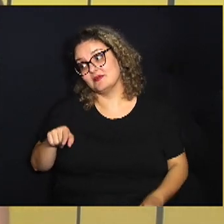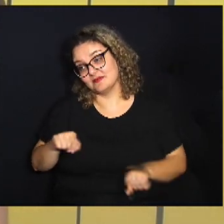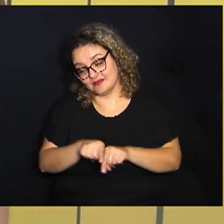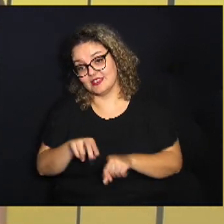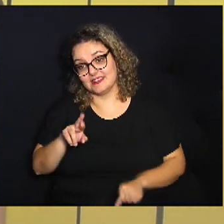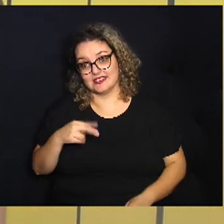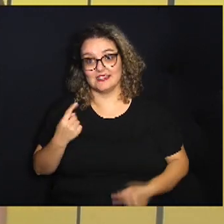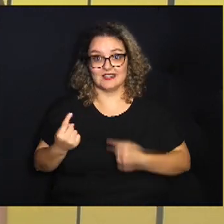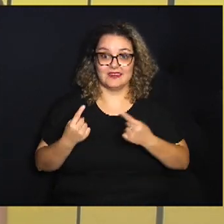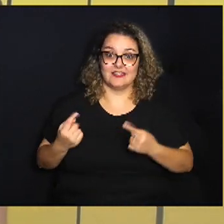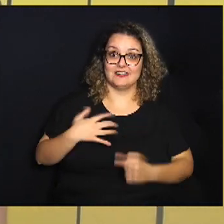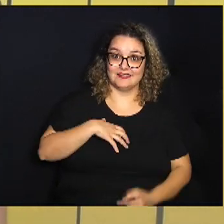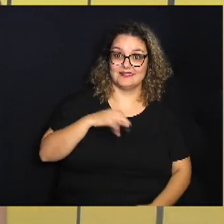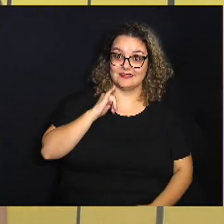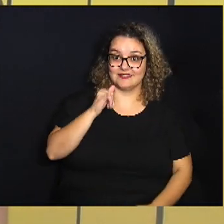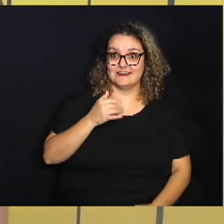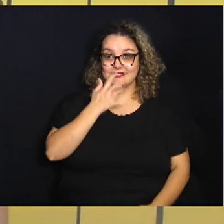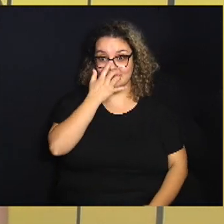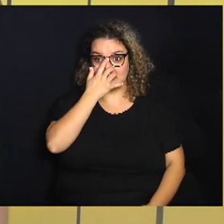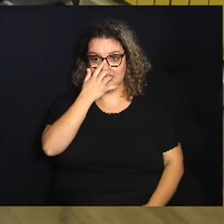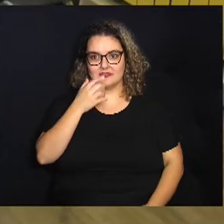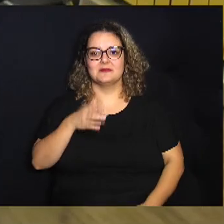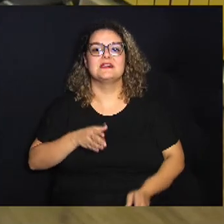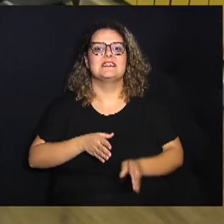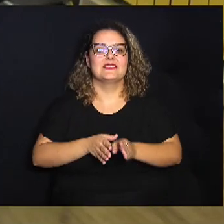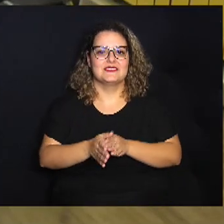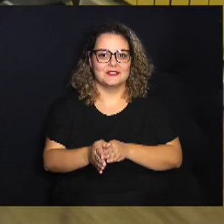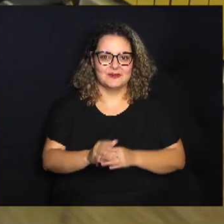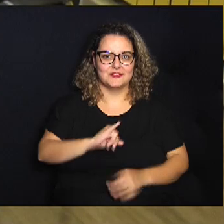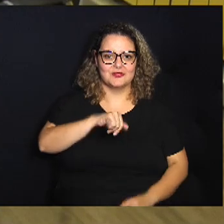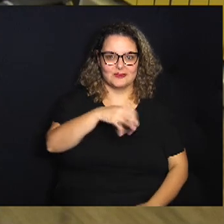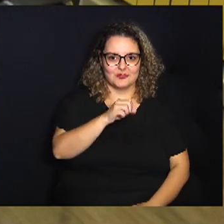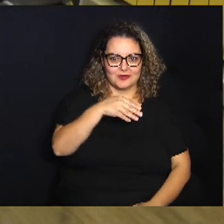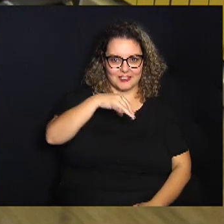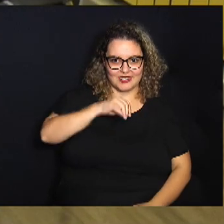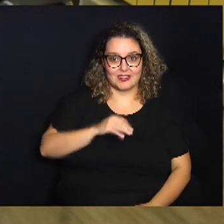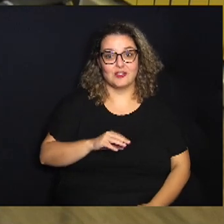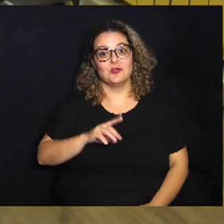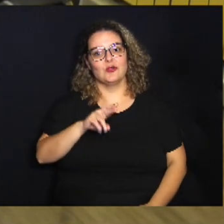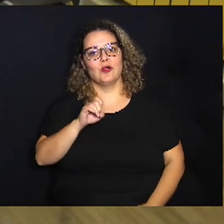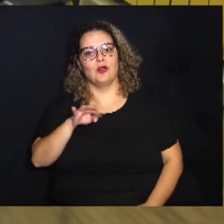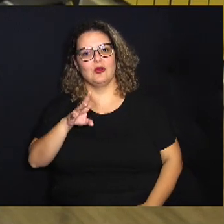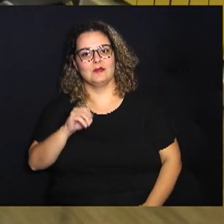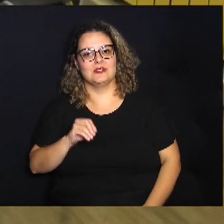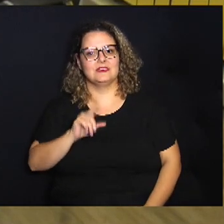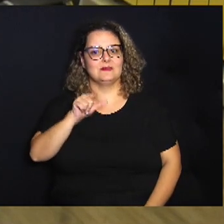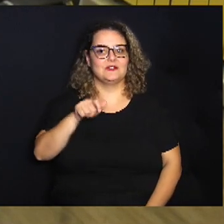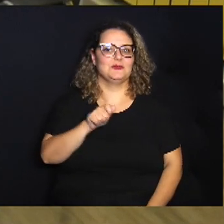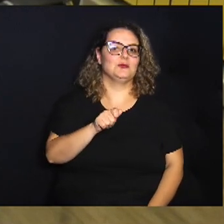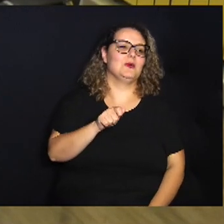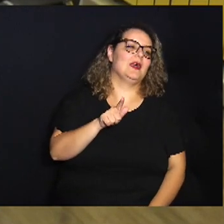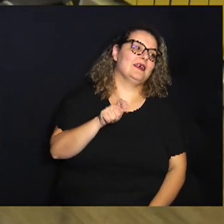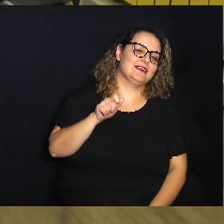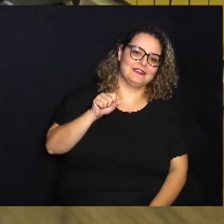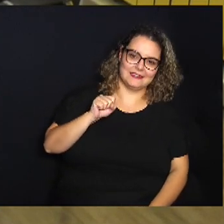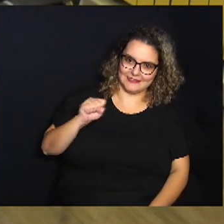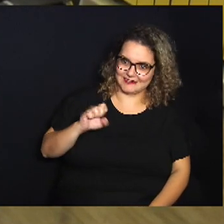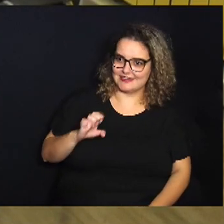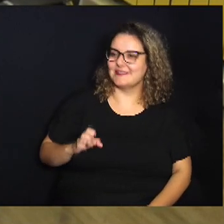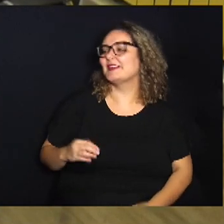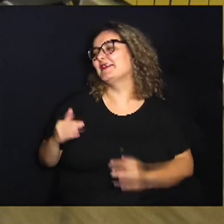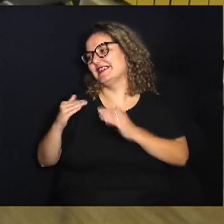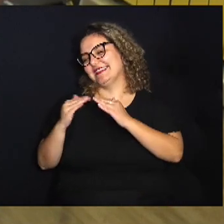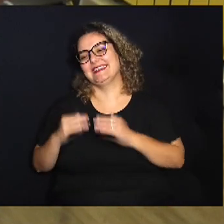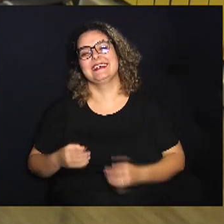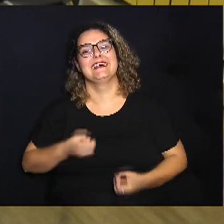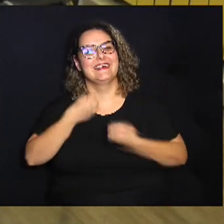Cada um vai contando de uma maneira. Mas assim, ó, recomendo que você leia o do Joaquim Cruz, o do Robert Schall, depois você leia o do Agassi, que é combinado. Muito bem escrito também, muito